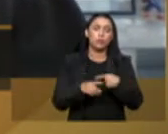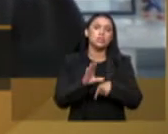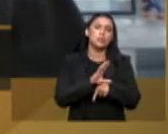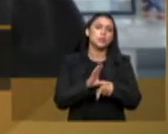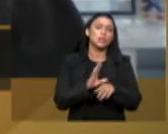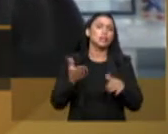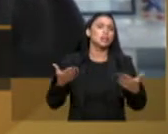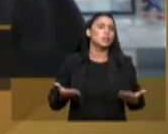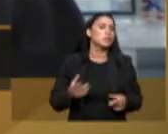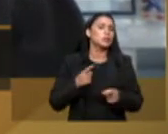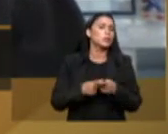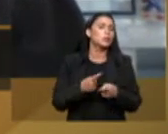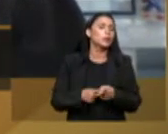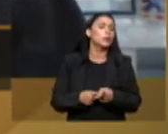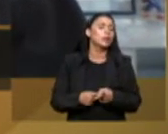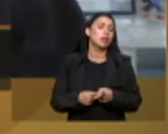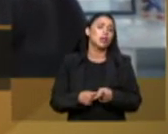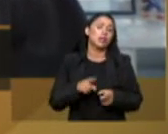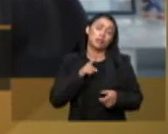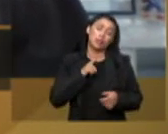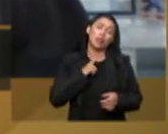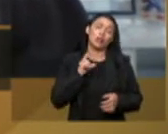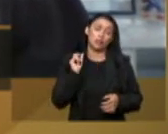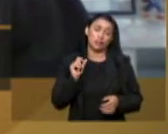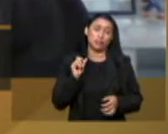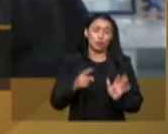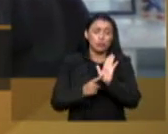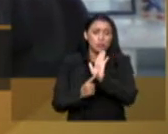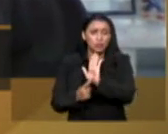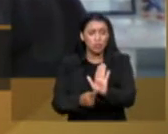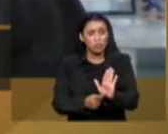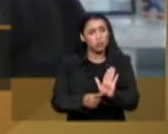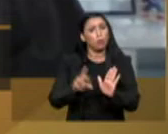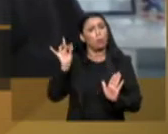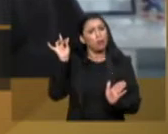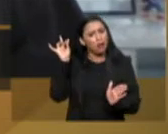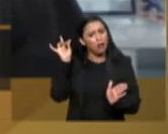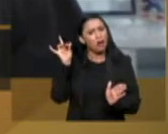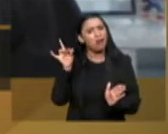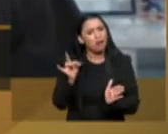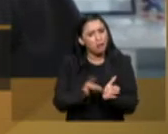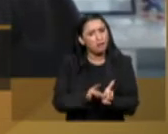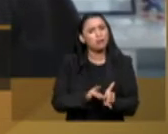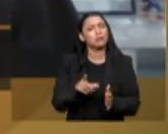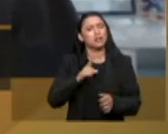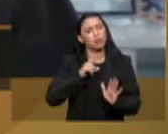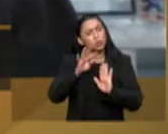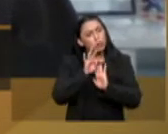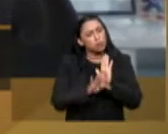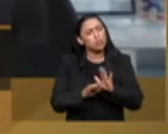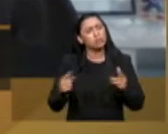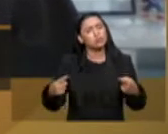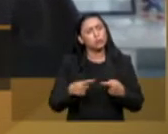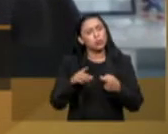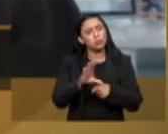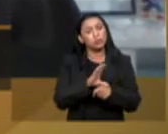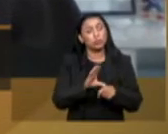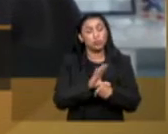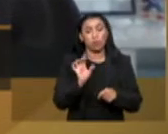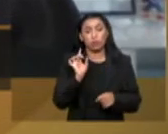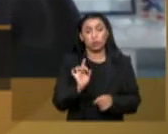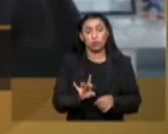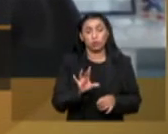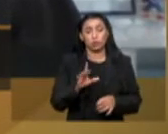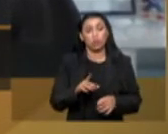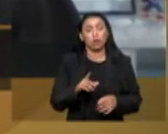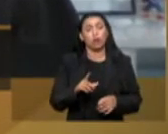por que razão há uma disposição expressa, literal, do texto constitucional, no sentido de que somente